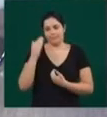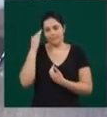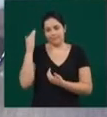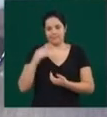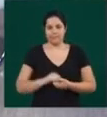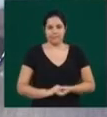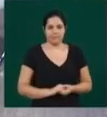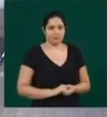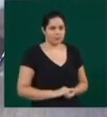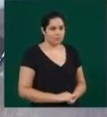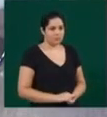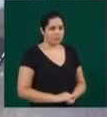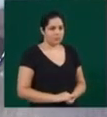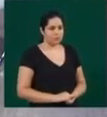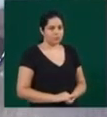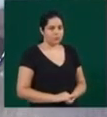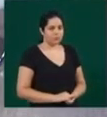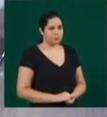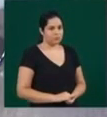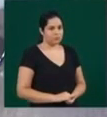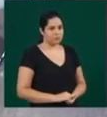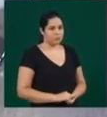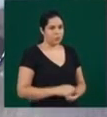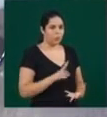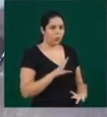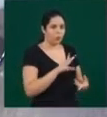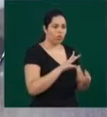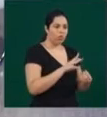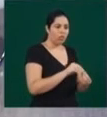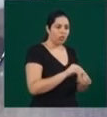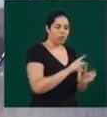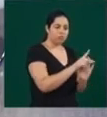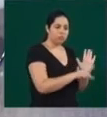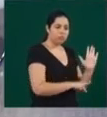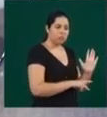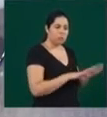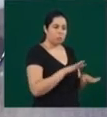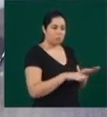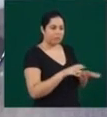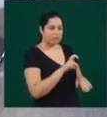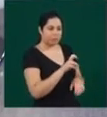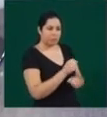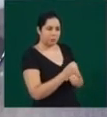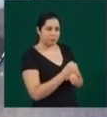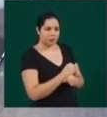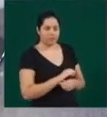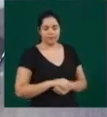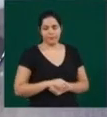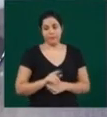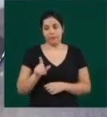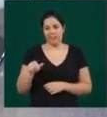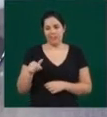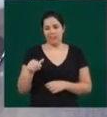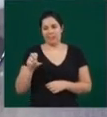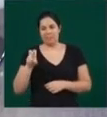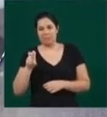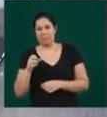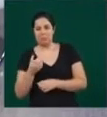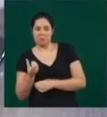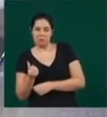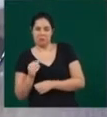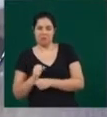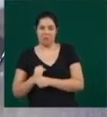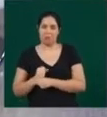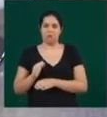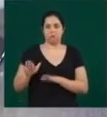relação aos resultados desse projeto, que já é desenvolvido há mais ou menos, oficialmente, mais ou menos há 5 anos, não é? É, uns 5, 6 anos, mais ou